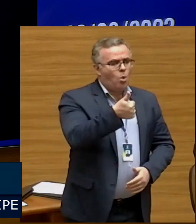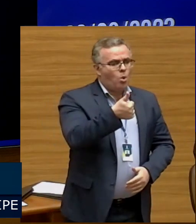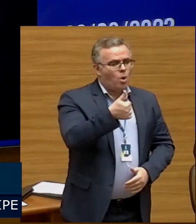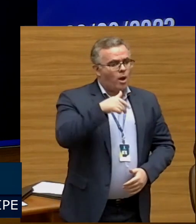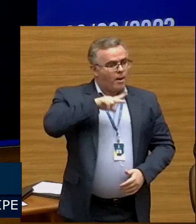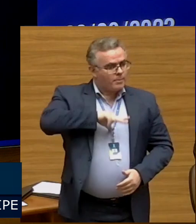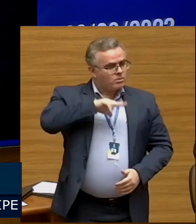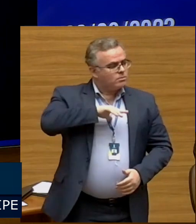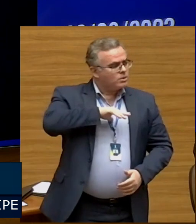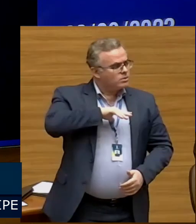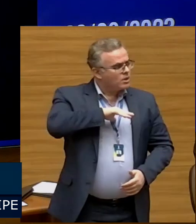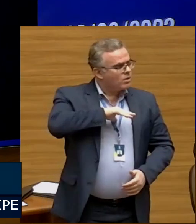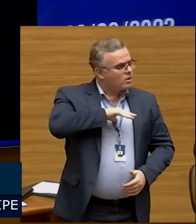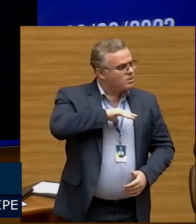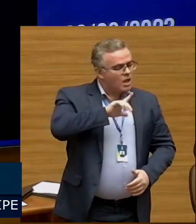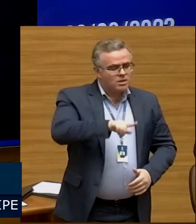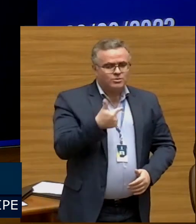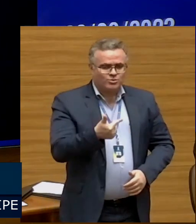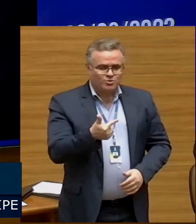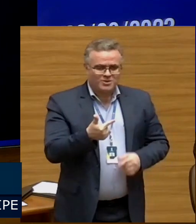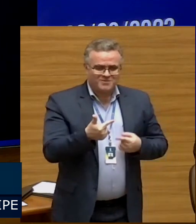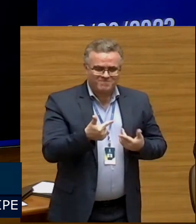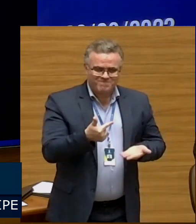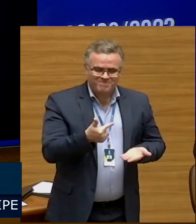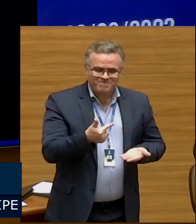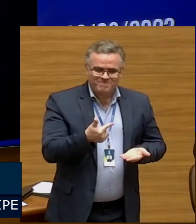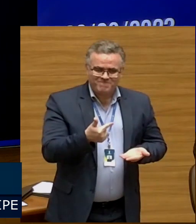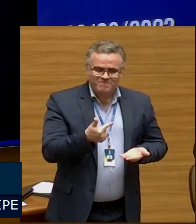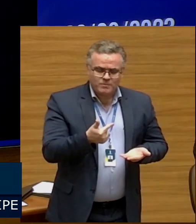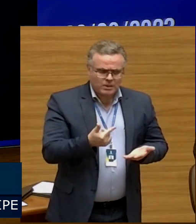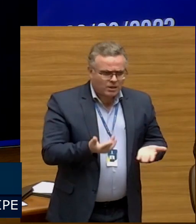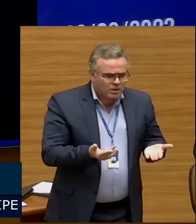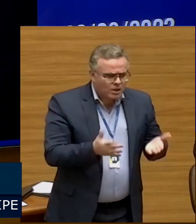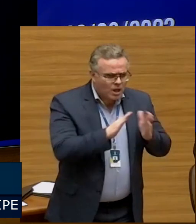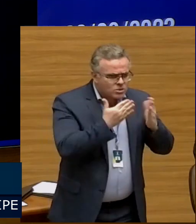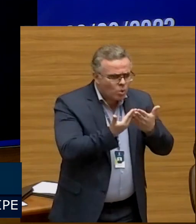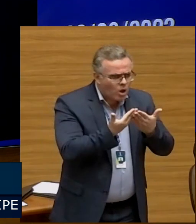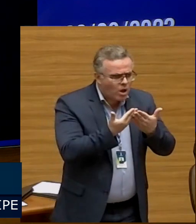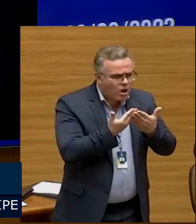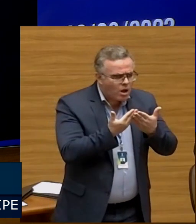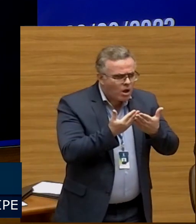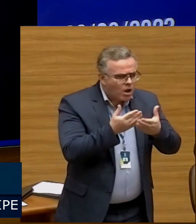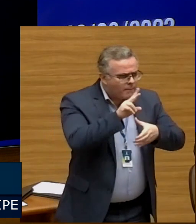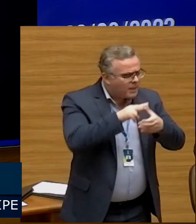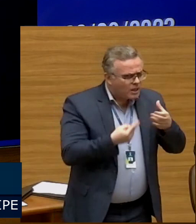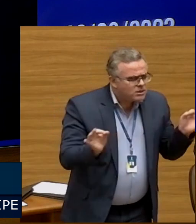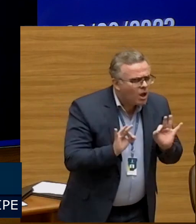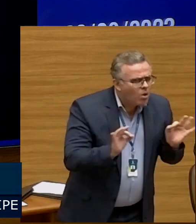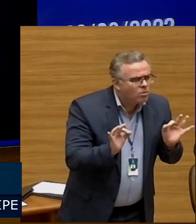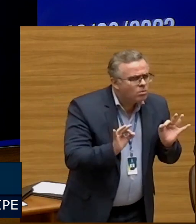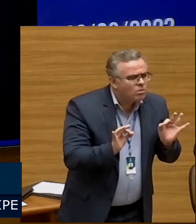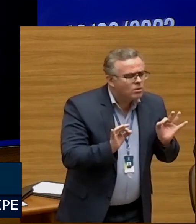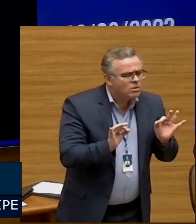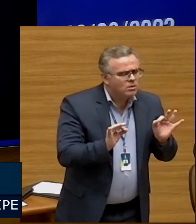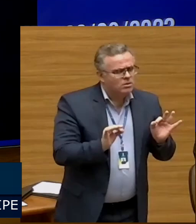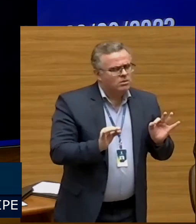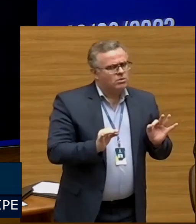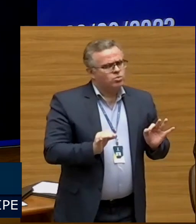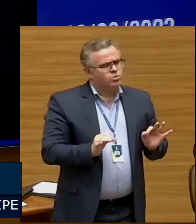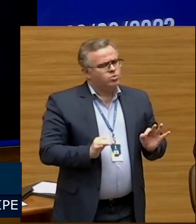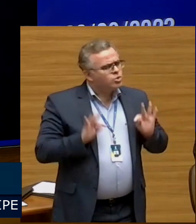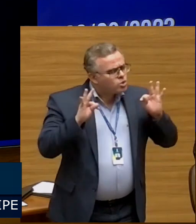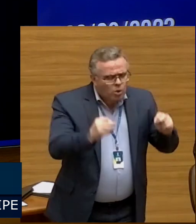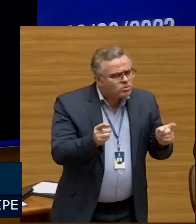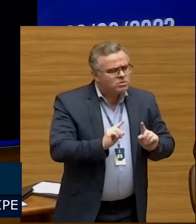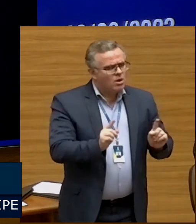língua portuguesa como segunda língua. Mas por que não escola bilíngue para todos? Porque os ouvintes não têm